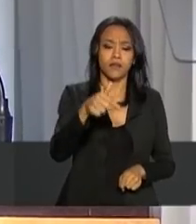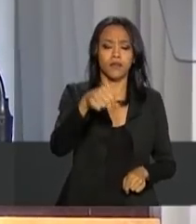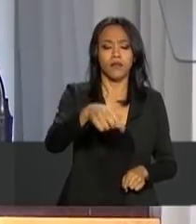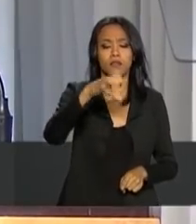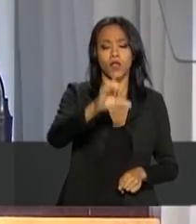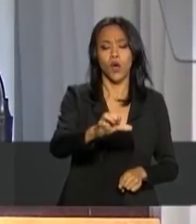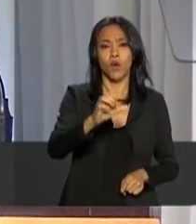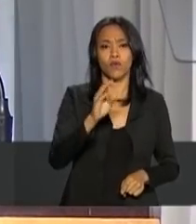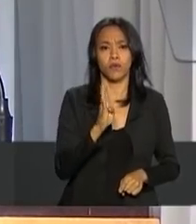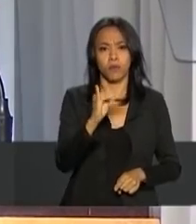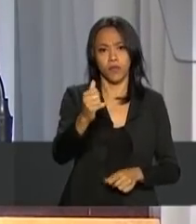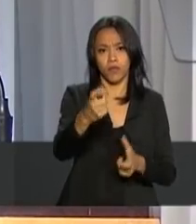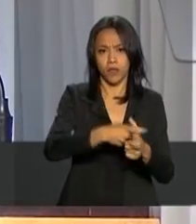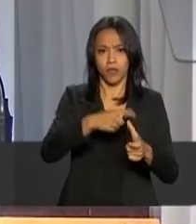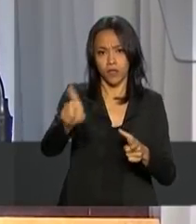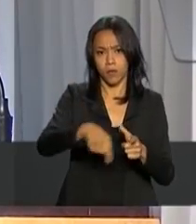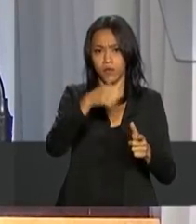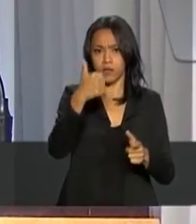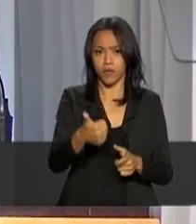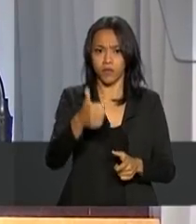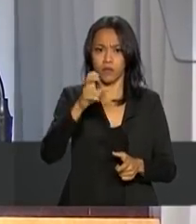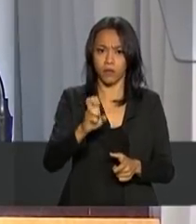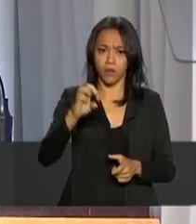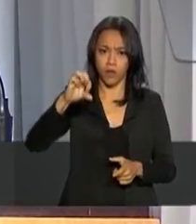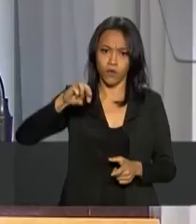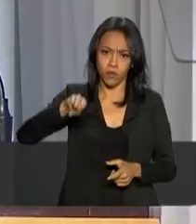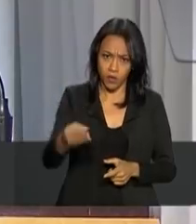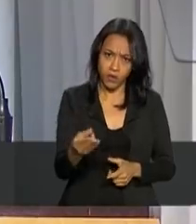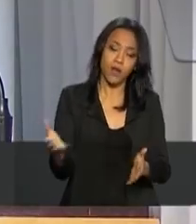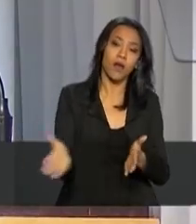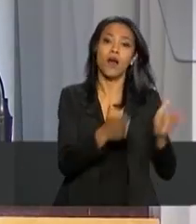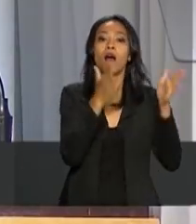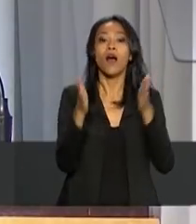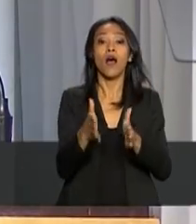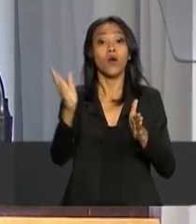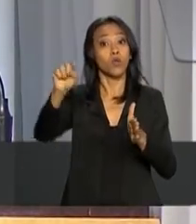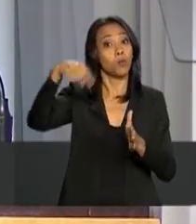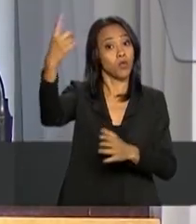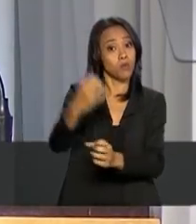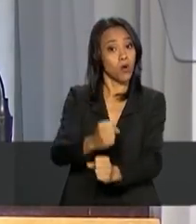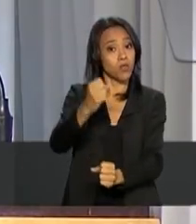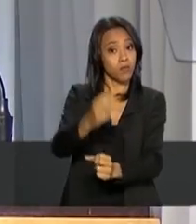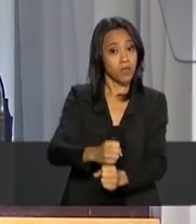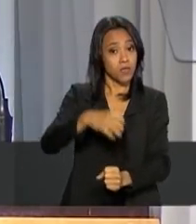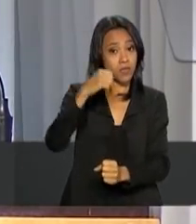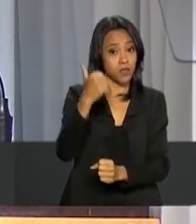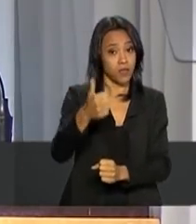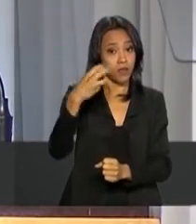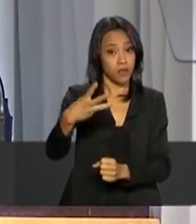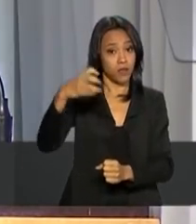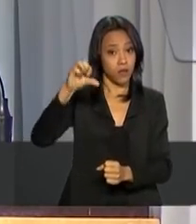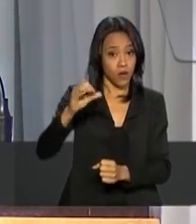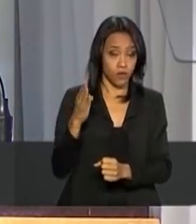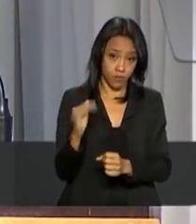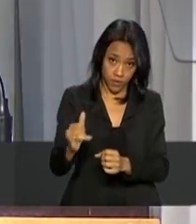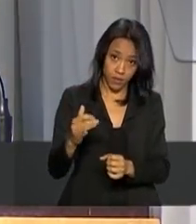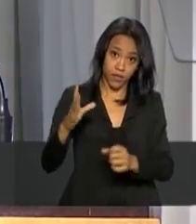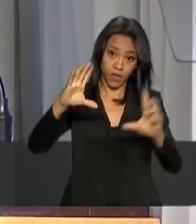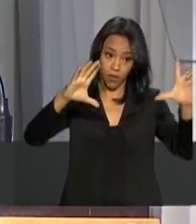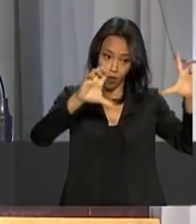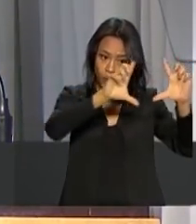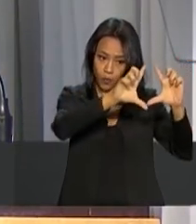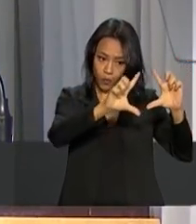bilhões, no ano próximo foi 159 bilhões, e agora o orçamento do ano que vem é de 139 bilhões, ou seja, o